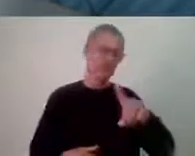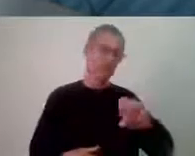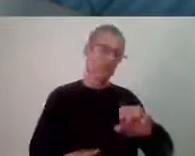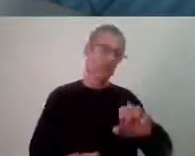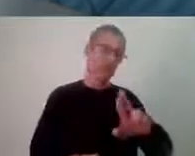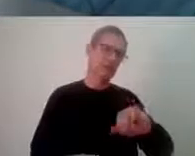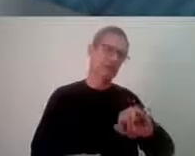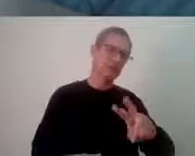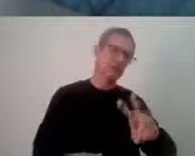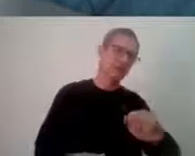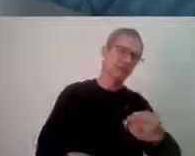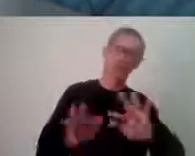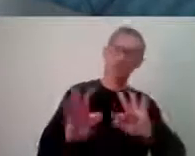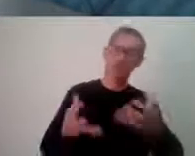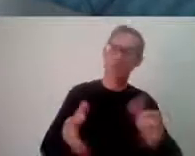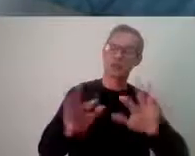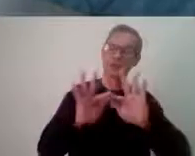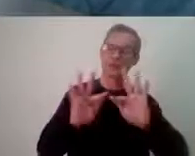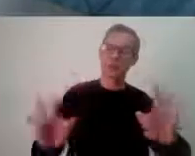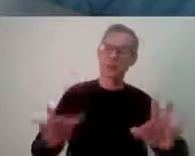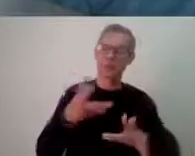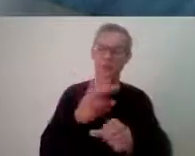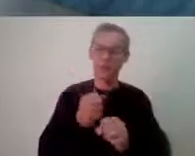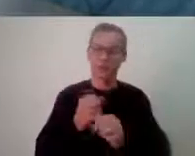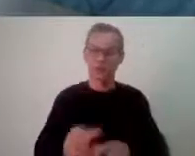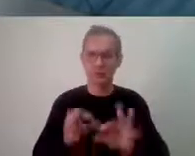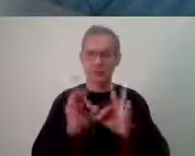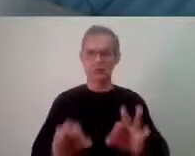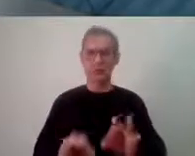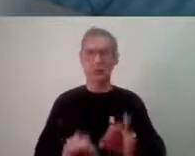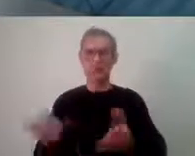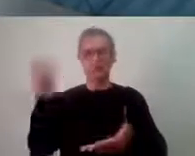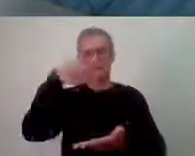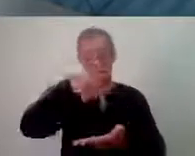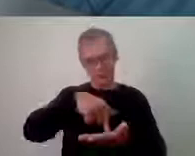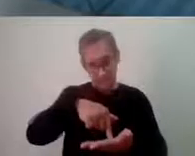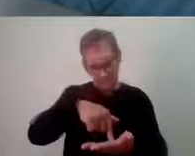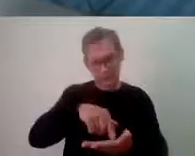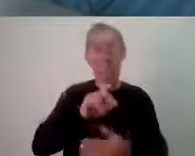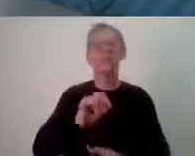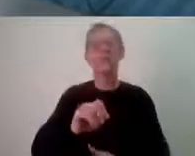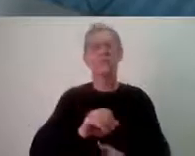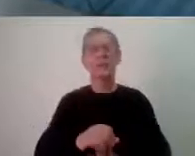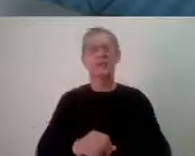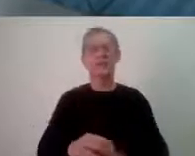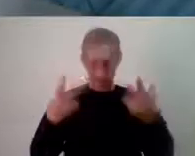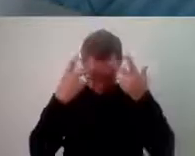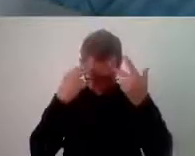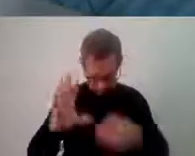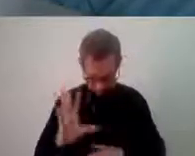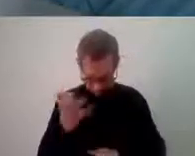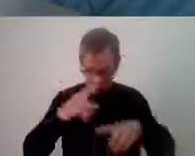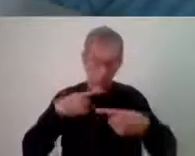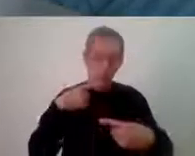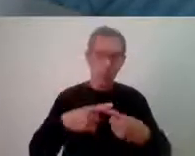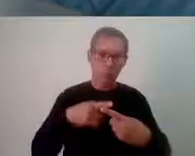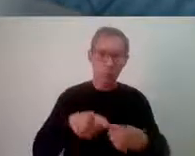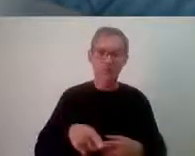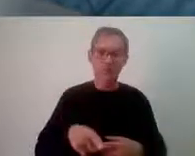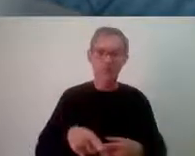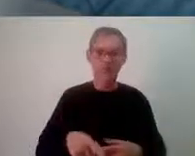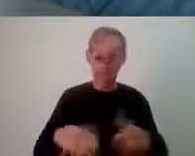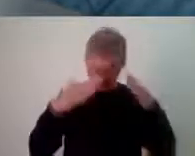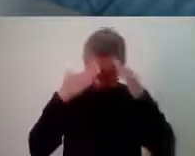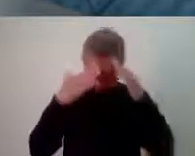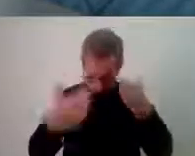da função. Ele quer a função calculada em um determinado ponto. E o que é muito comum de acontecer? Por quê? Porque você não se